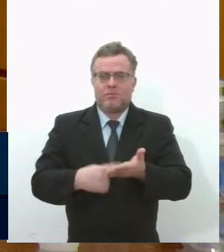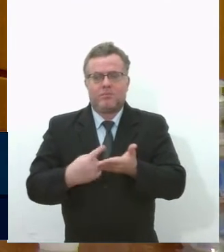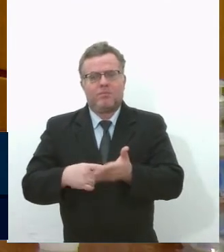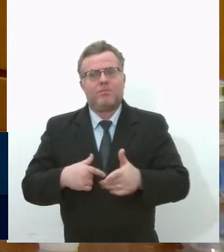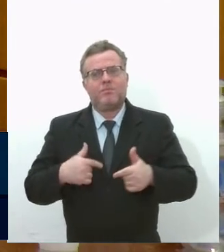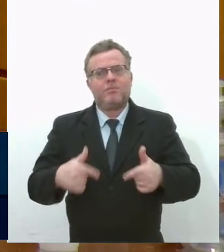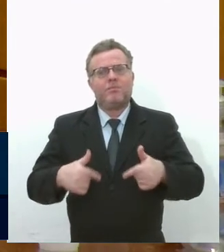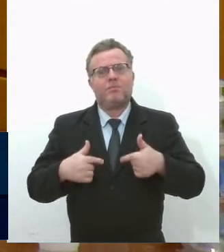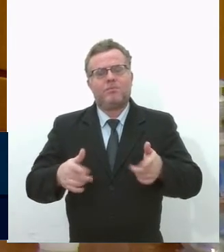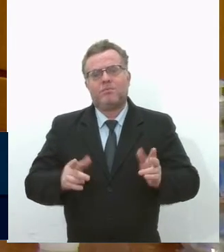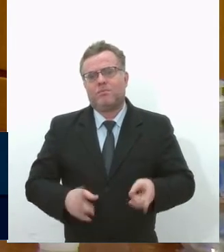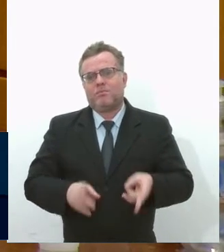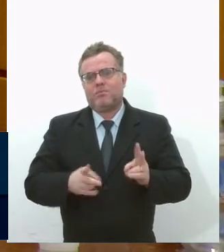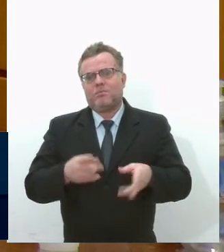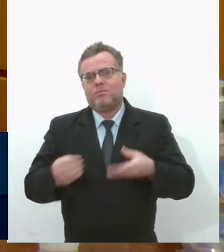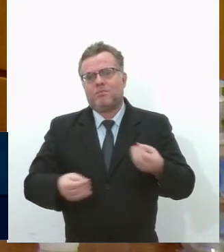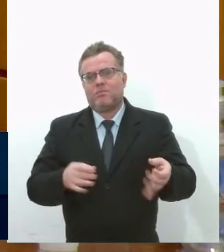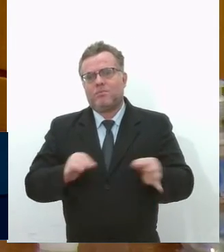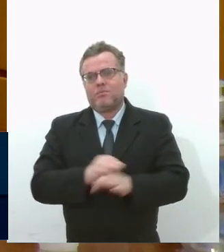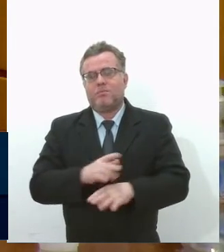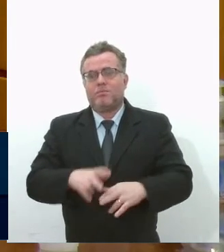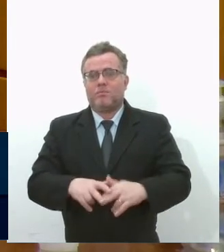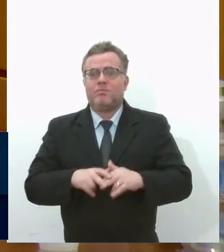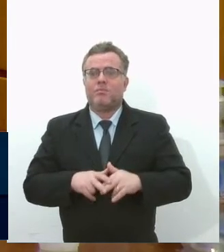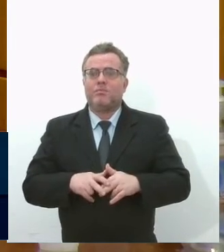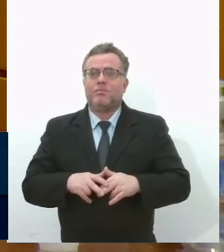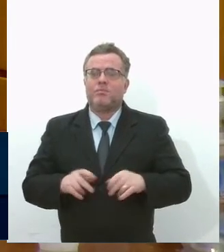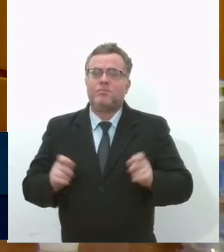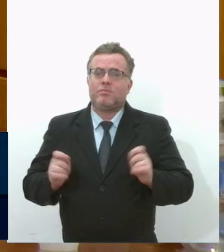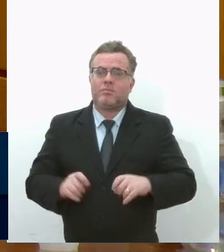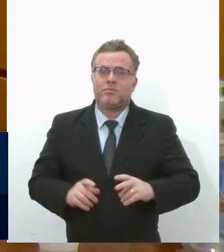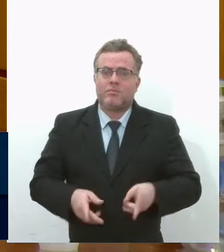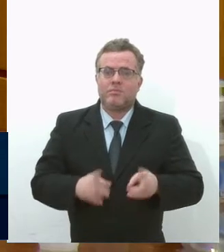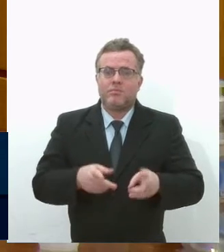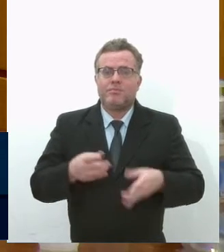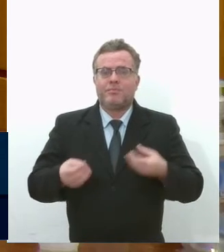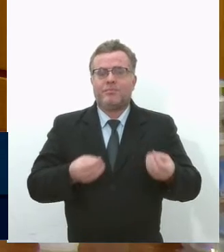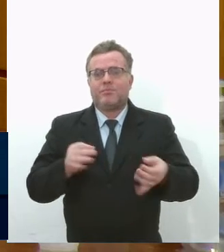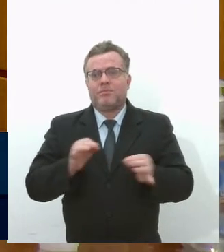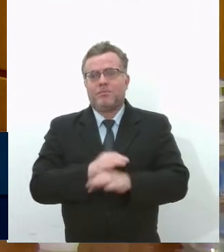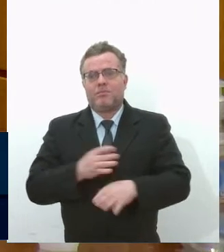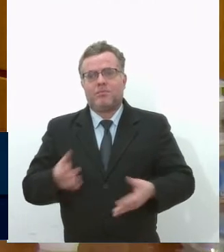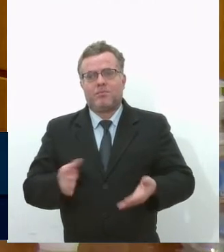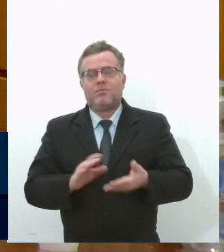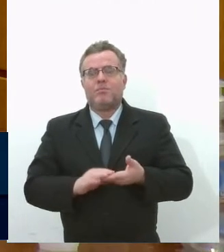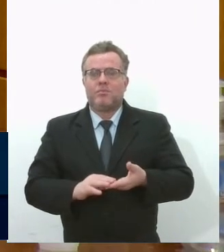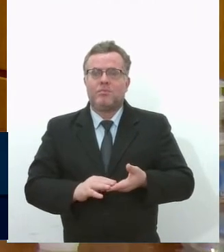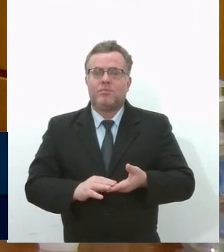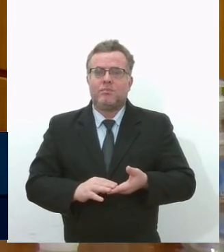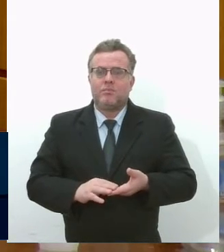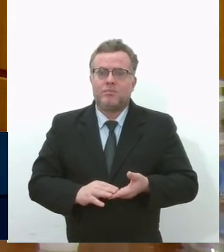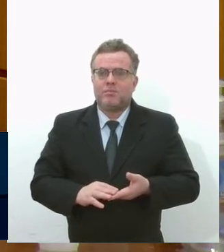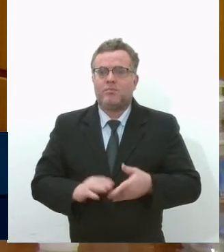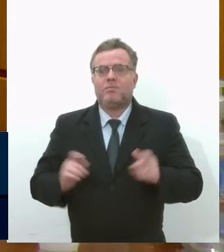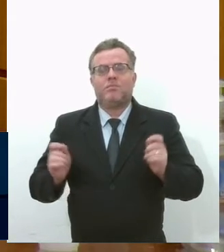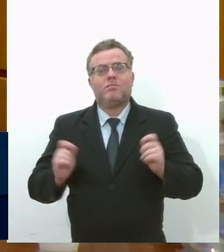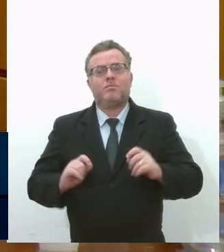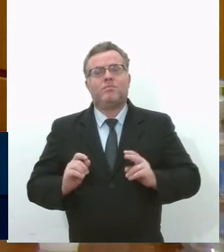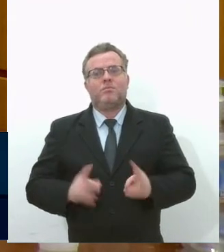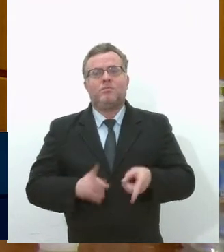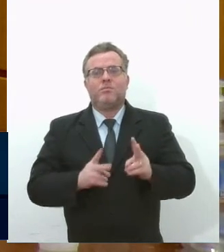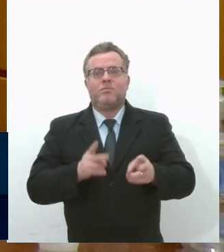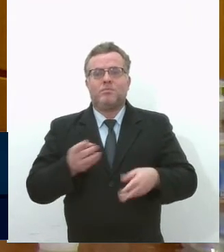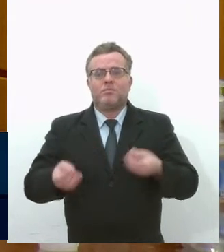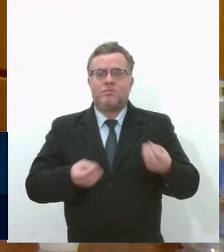E aí, a gente tem um conselho de contribuintes que é, de certa forma, paritário.